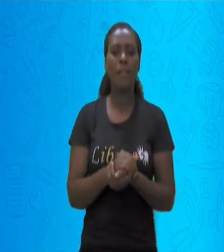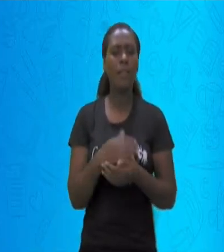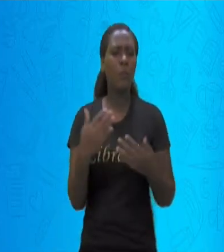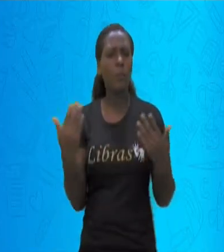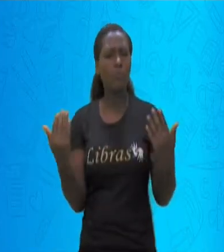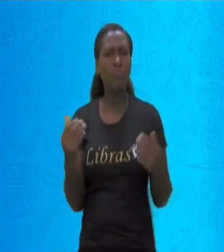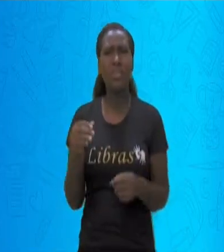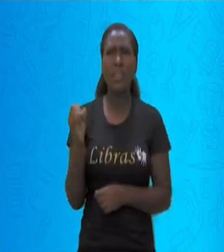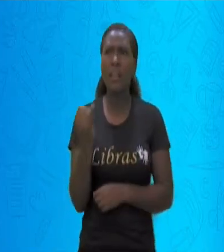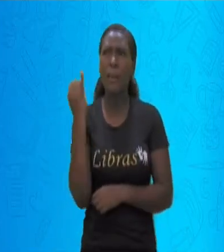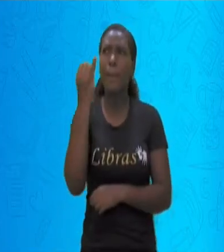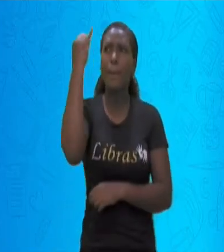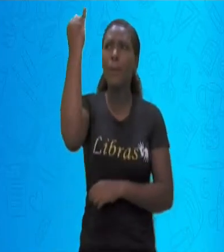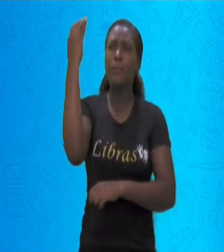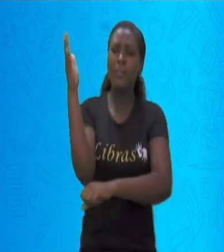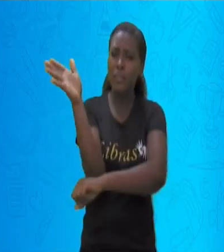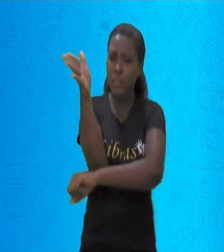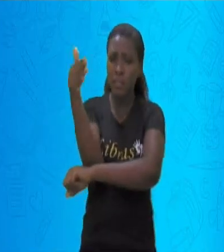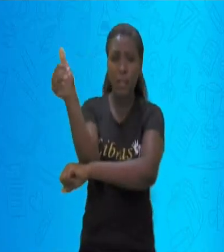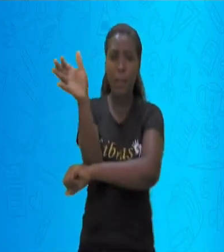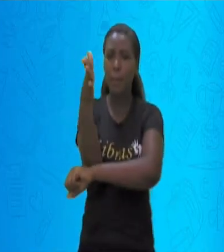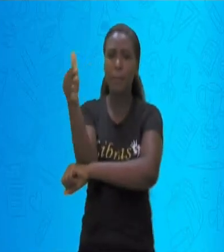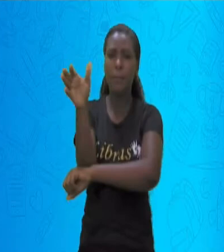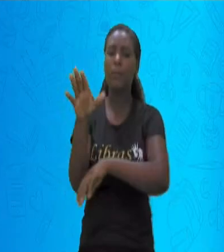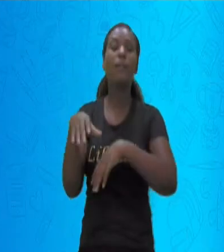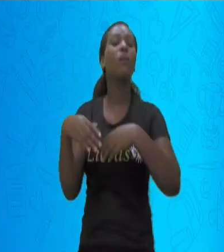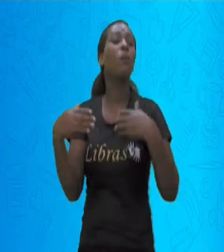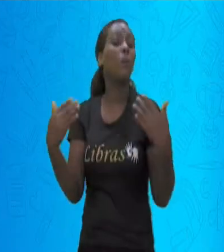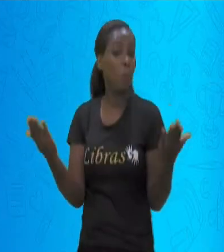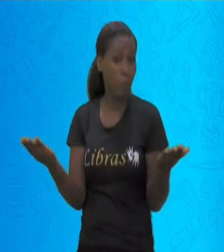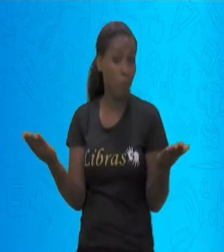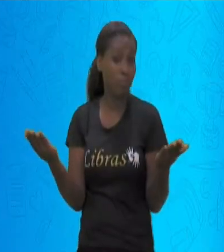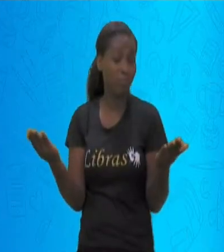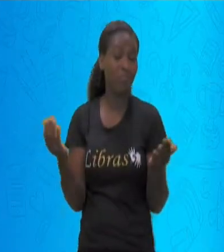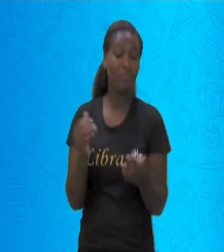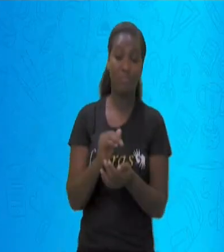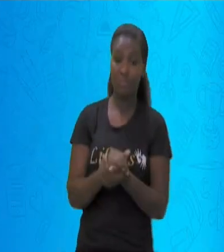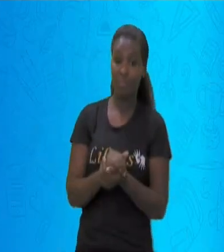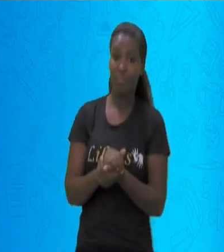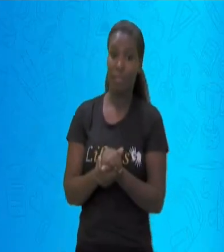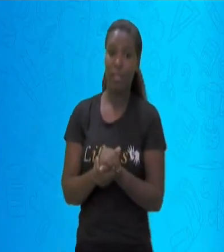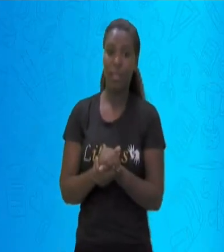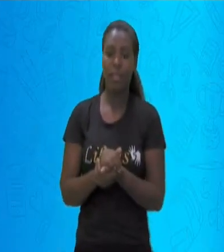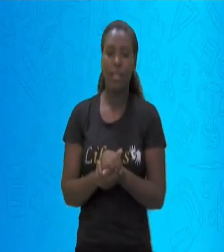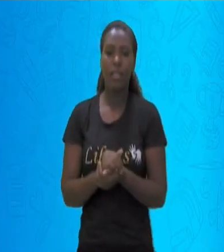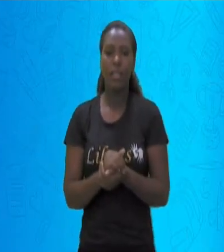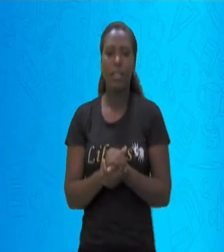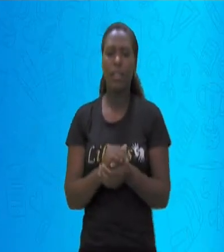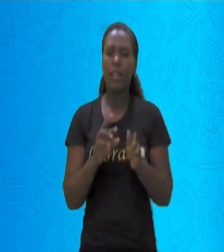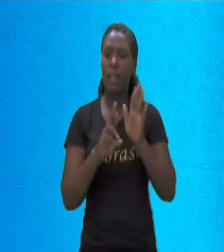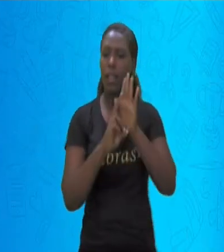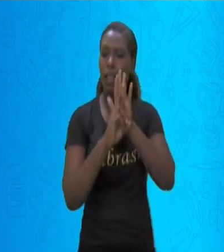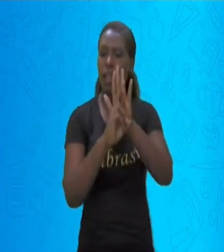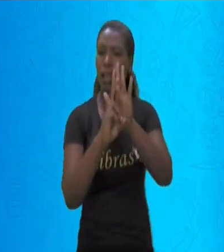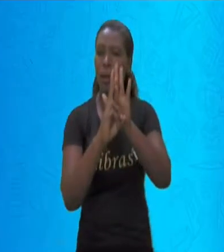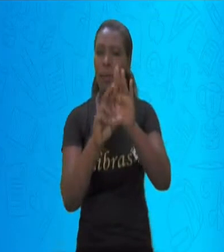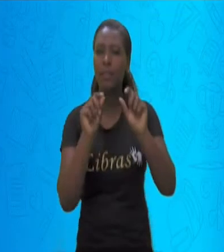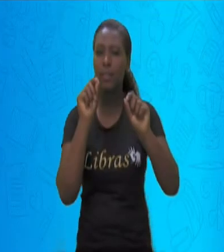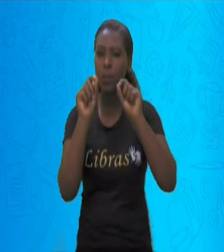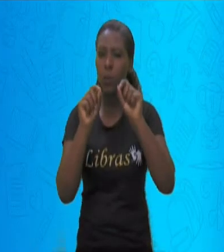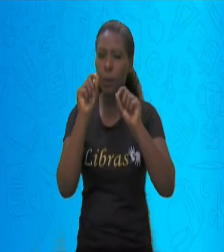é a importância? Qual a sua importância? Qual a importância de uma bandeira? Representa a